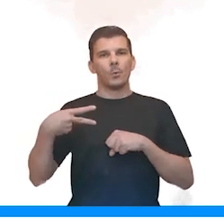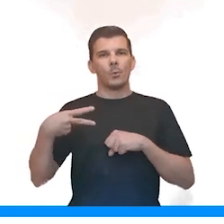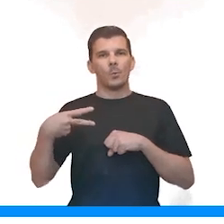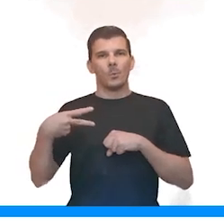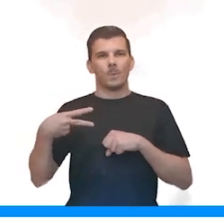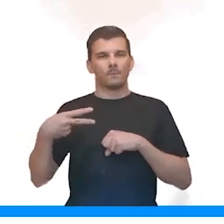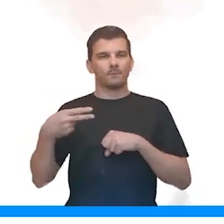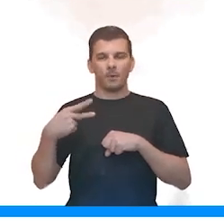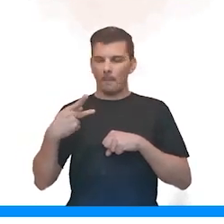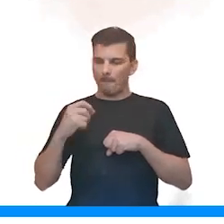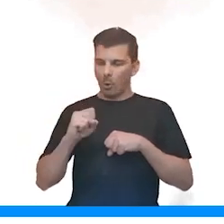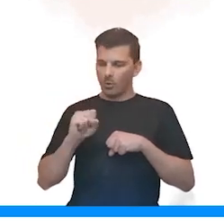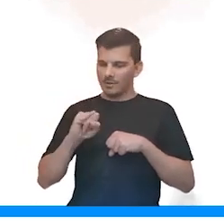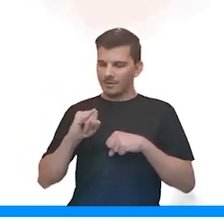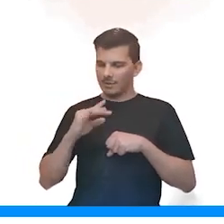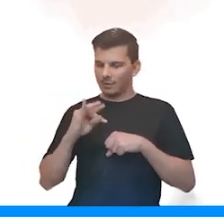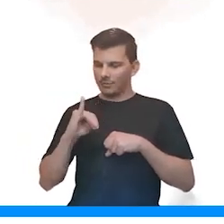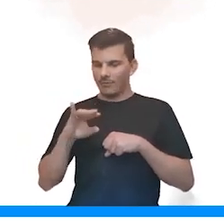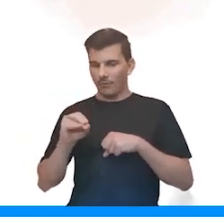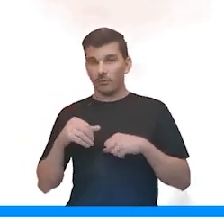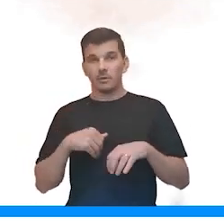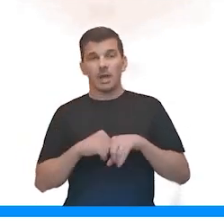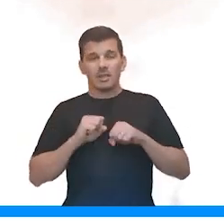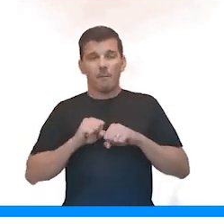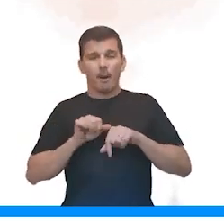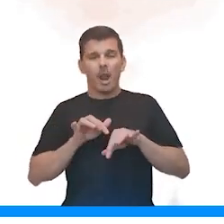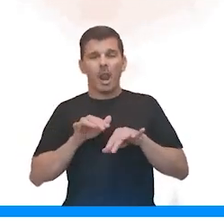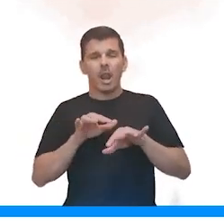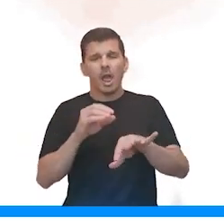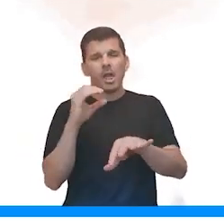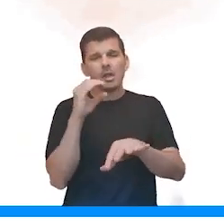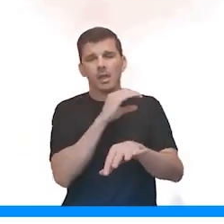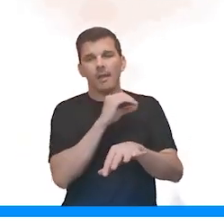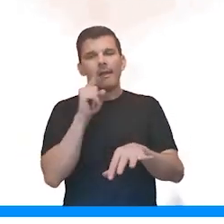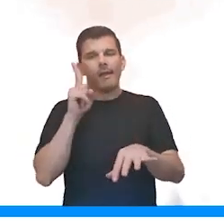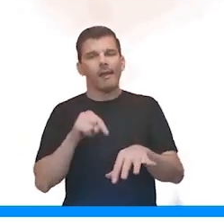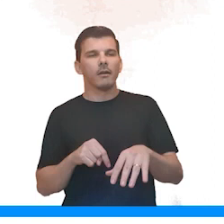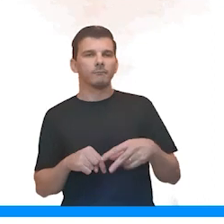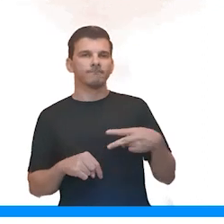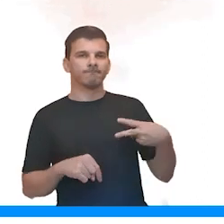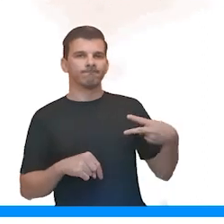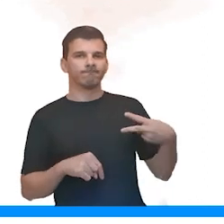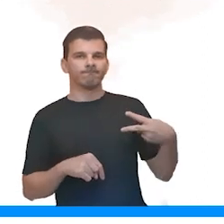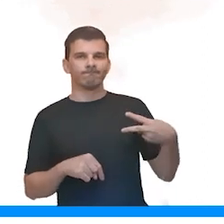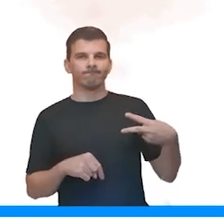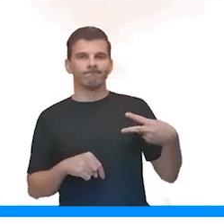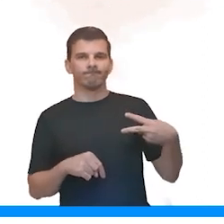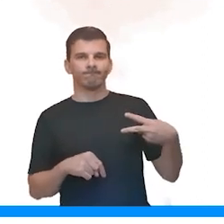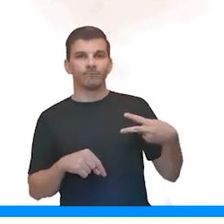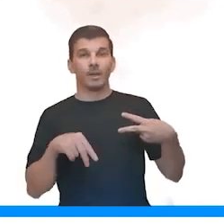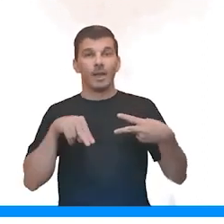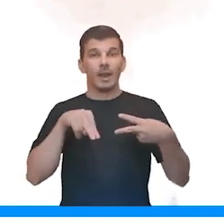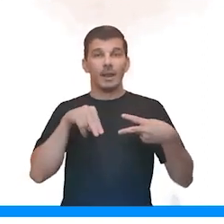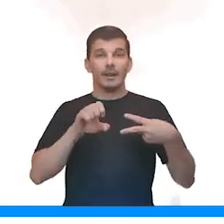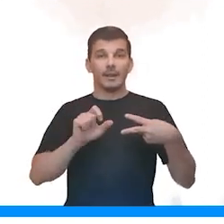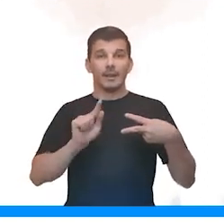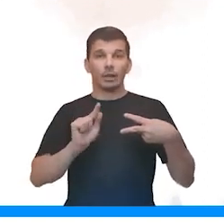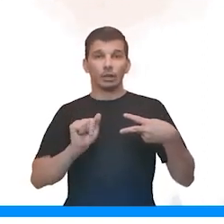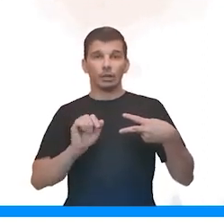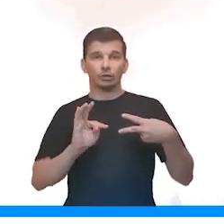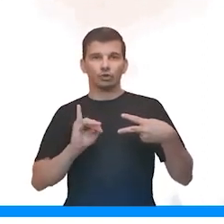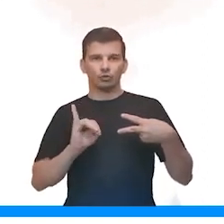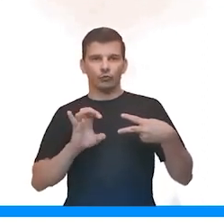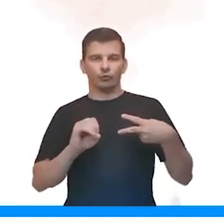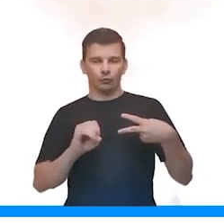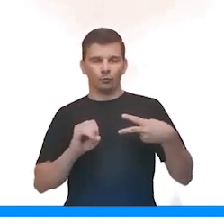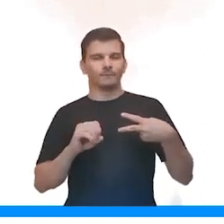quantidade de calor que ele recebe é positivo. Então o sinal é Q, positivo. Quando ele perde calor, a quantidade de calor que ele perde, a gente coloca como um